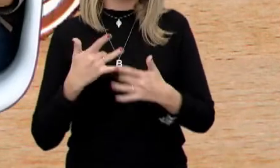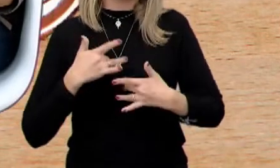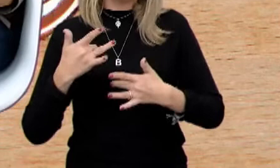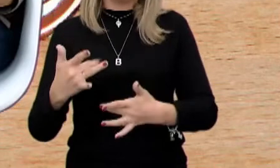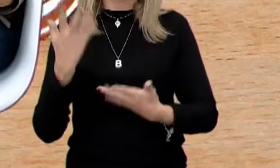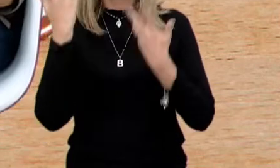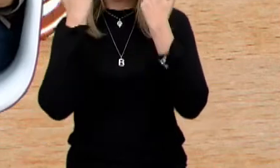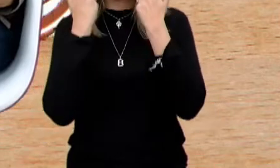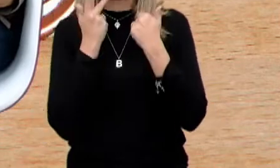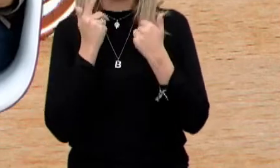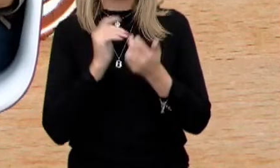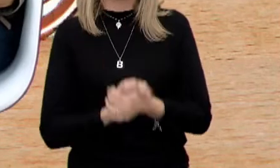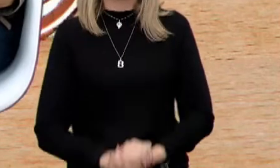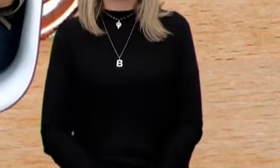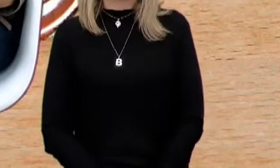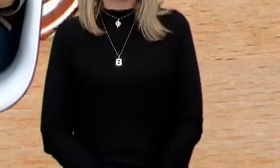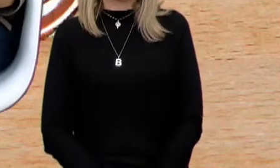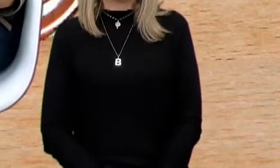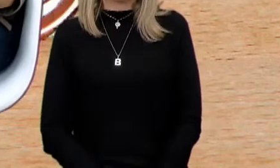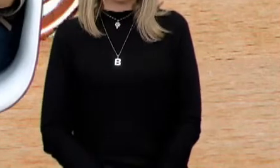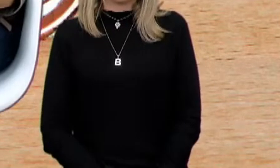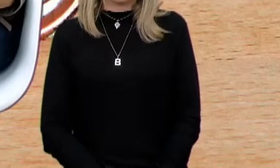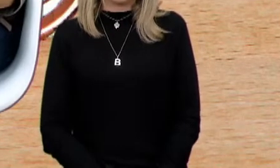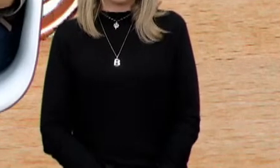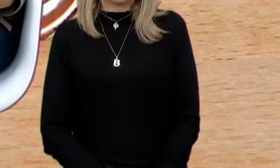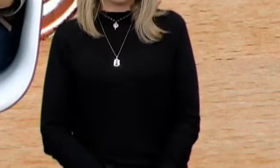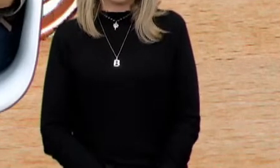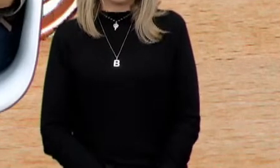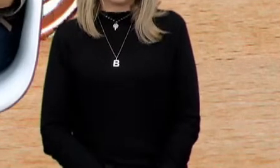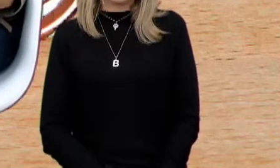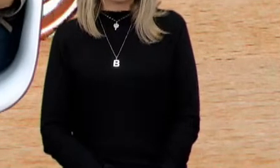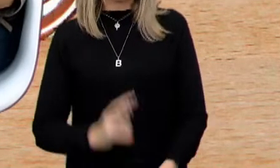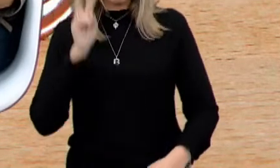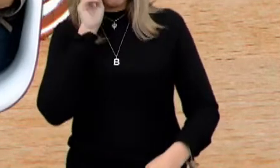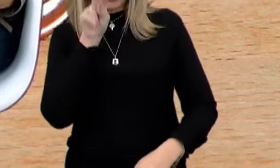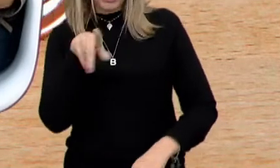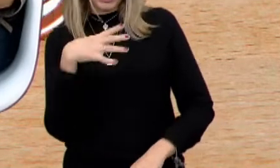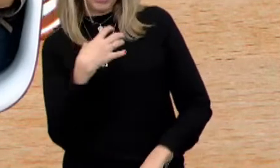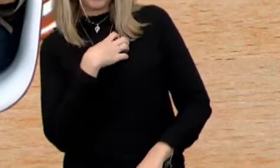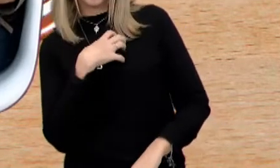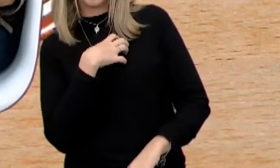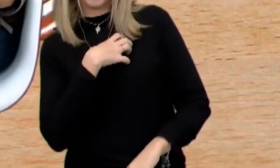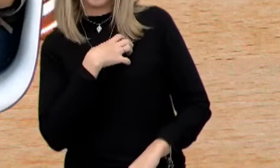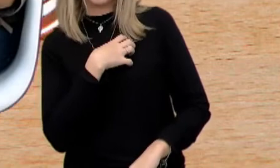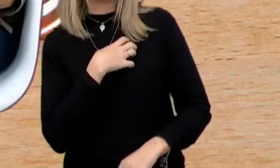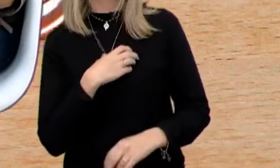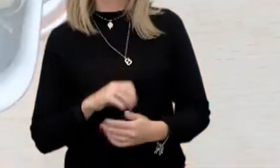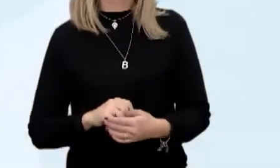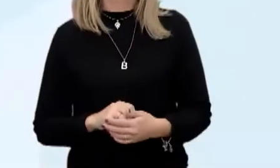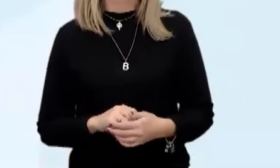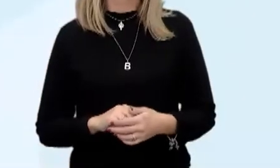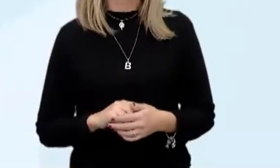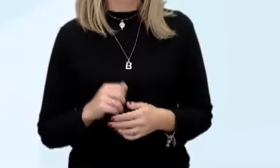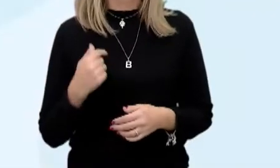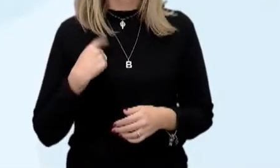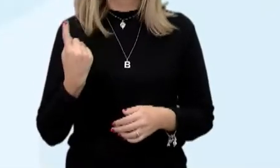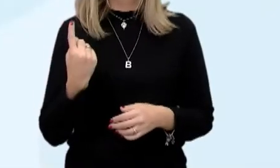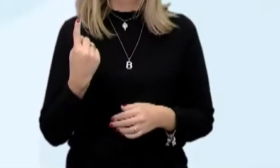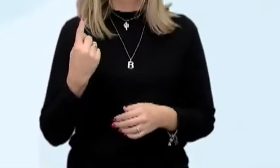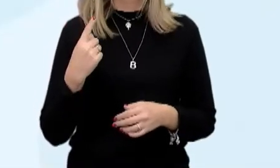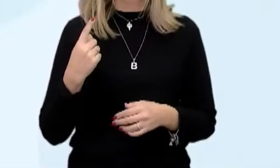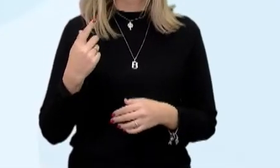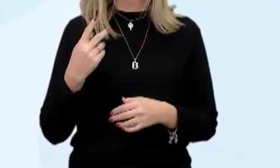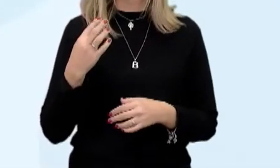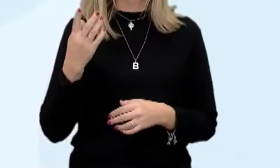Vira-Lata? Eu acho que assim, olhando esse quadro, né, eu vou muito na